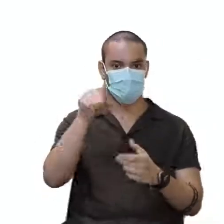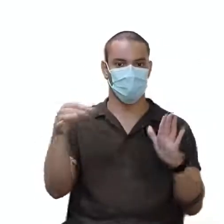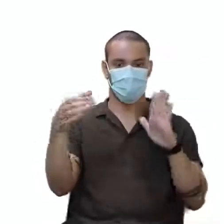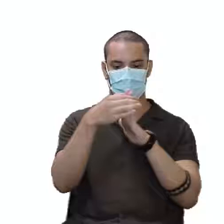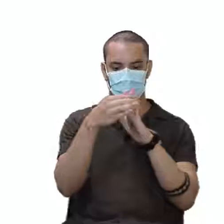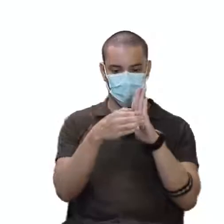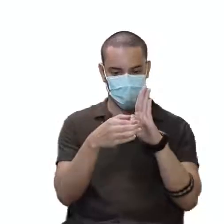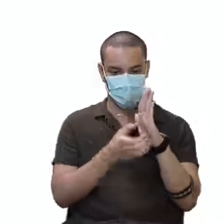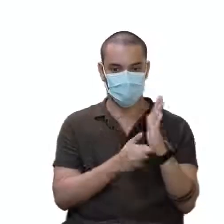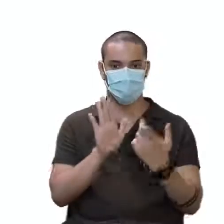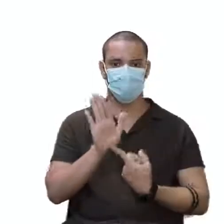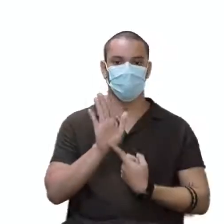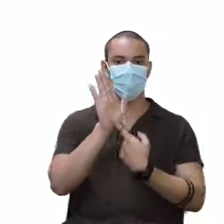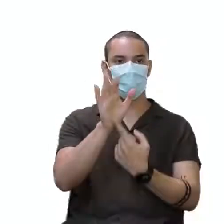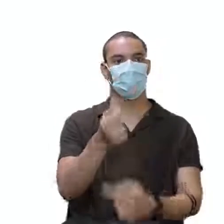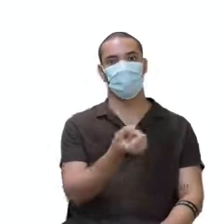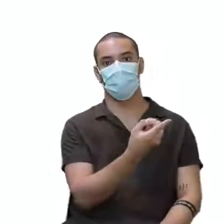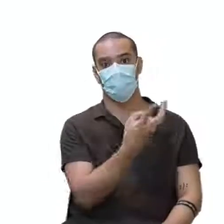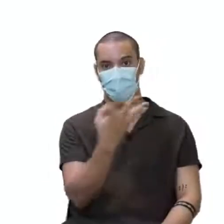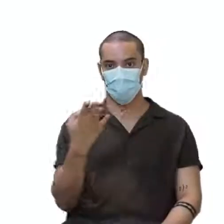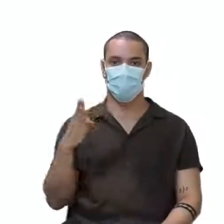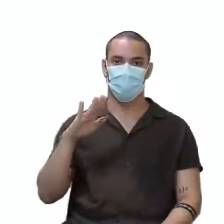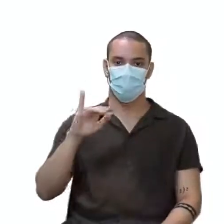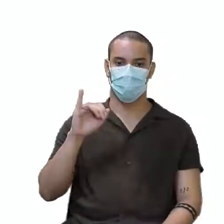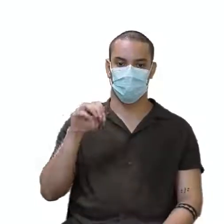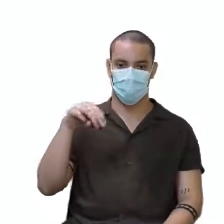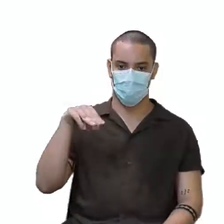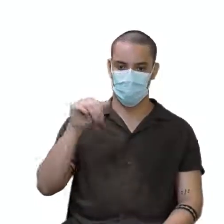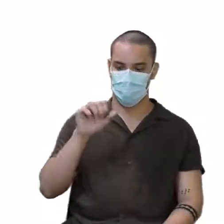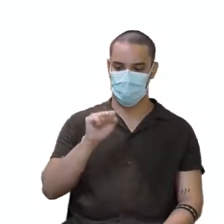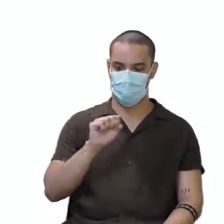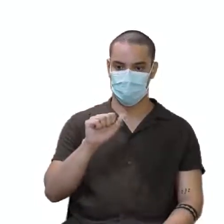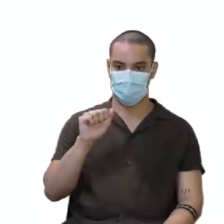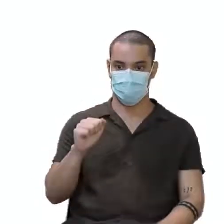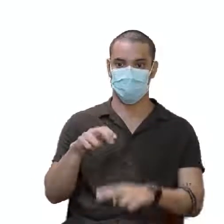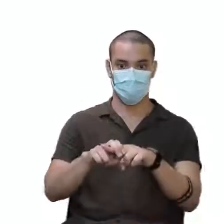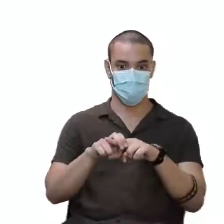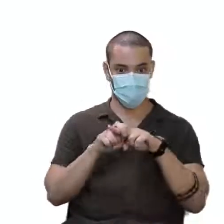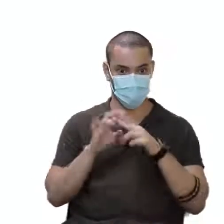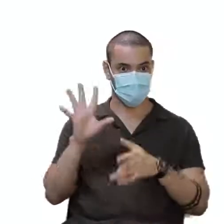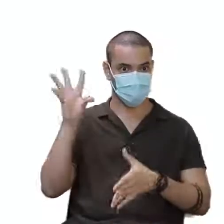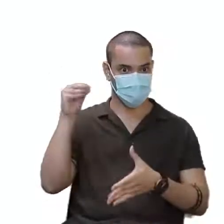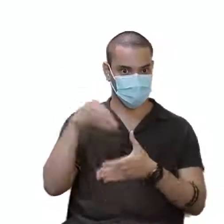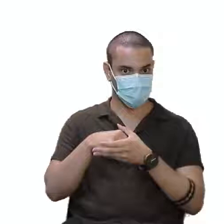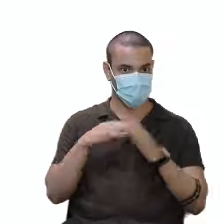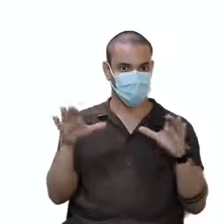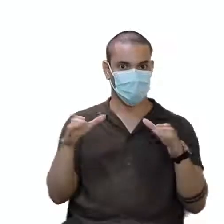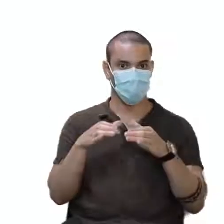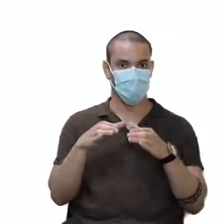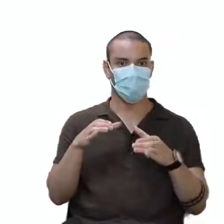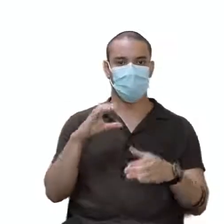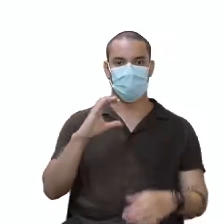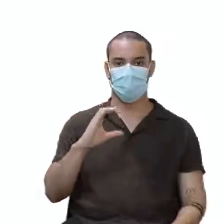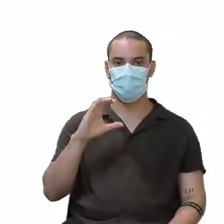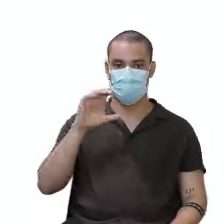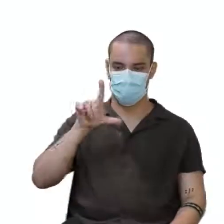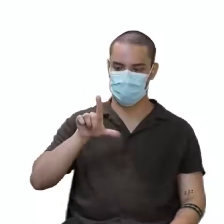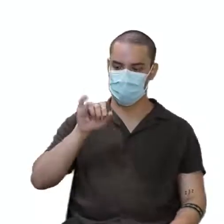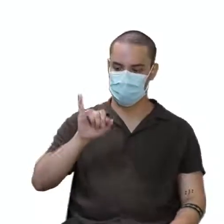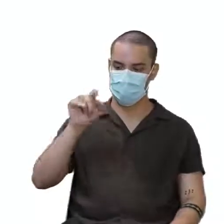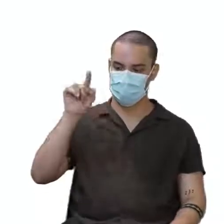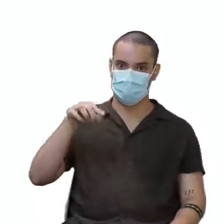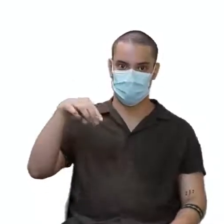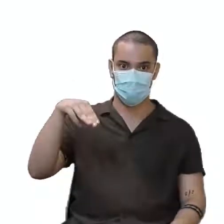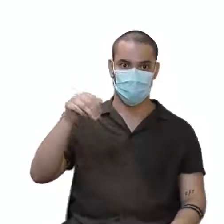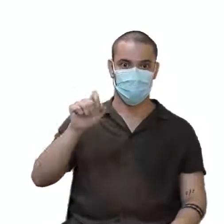ocupados e apresenta grande quantidade de biomassa. Então, nesse clímax, nessa comunidade clímax, eu tenho